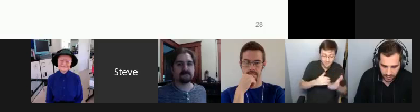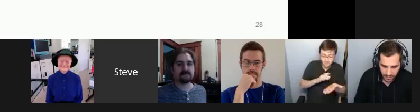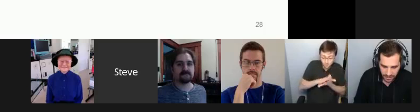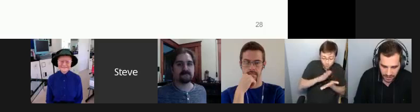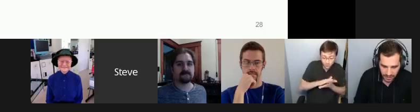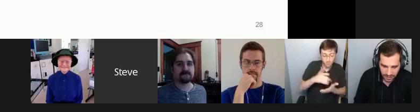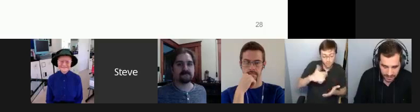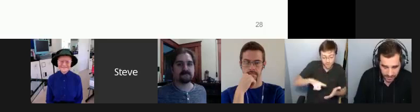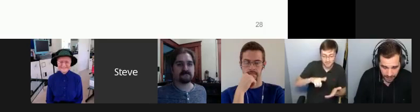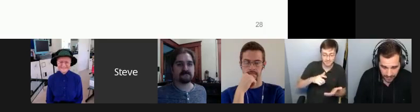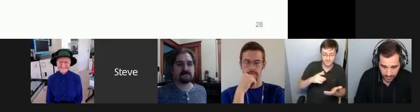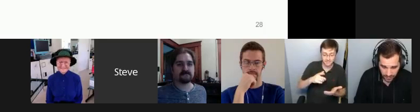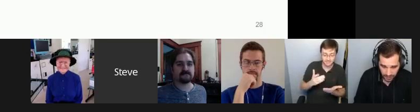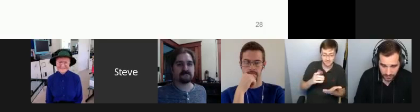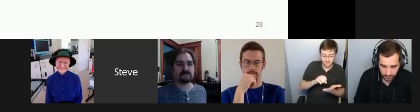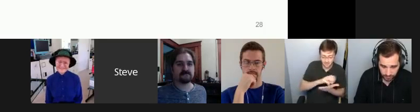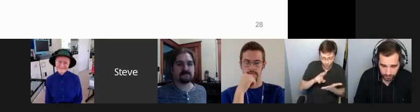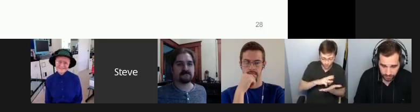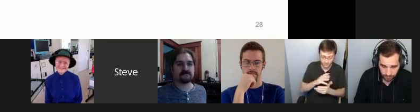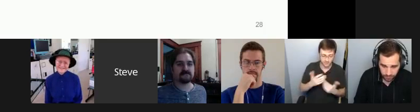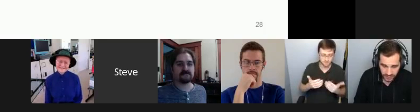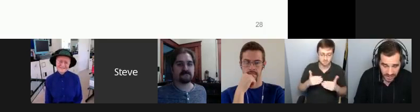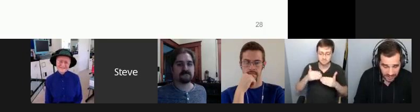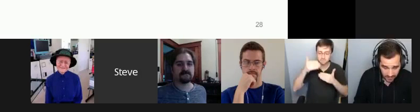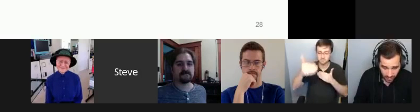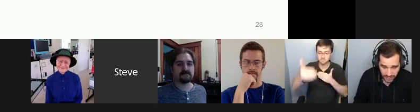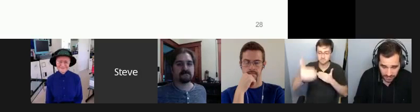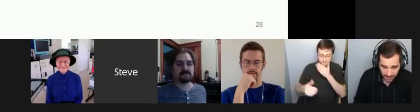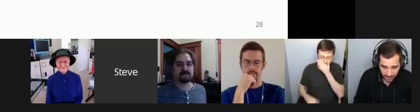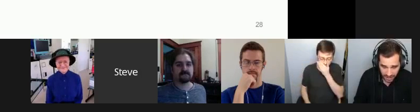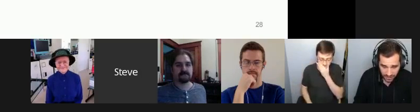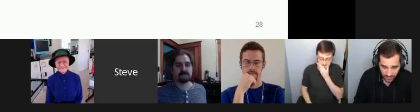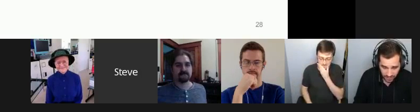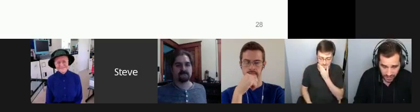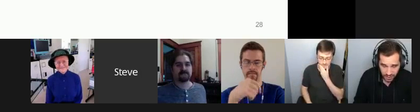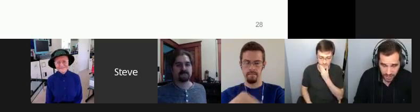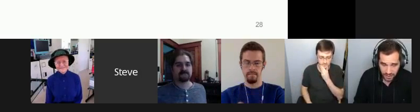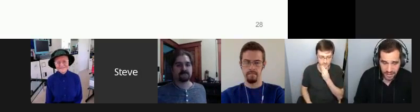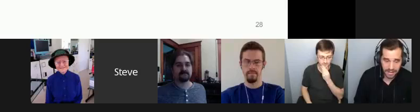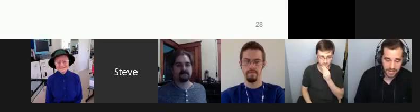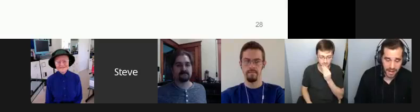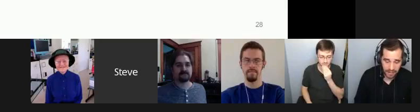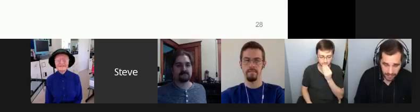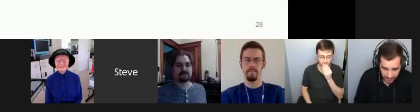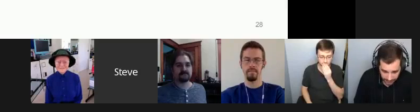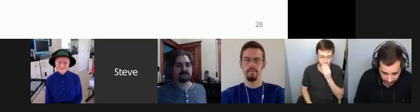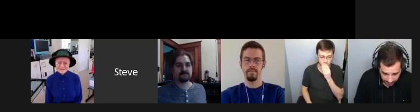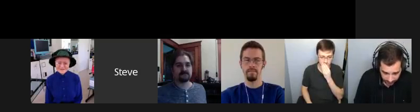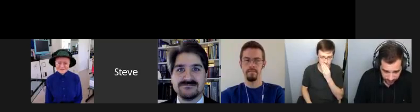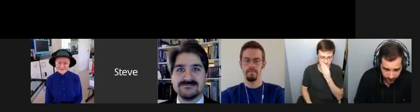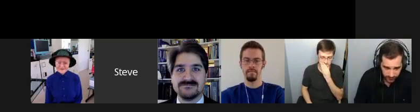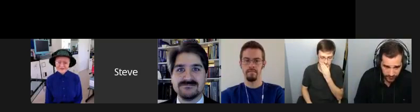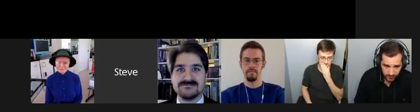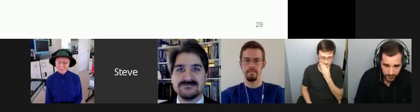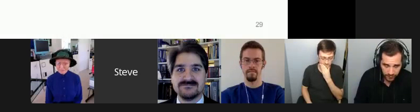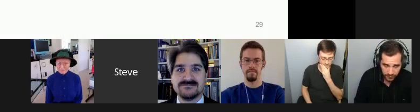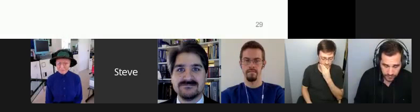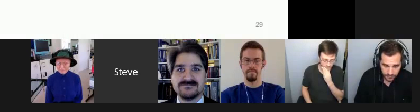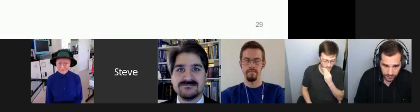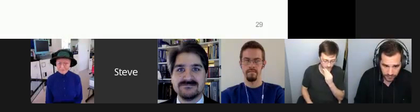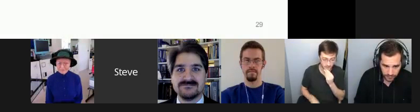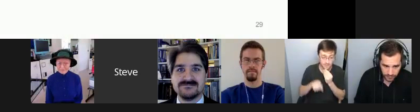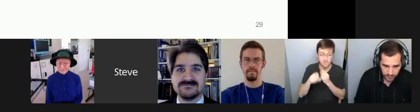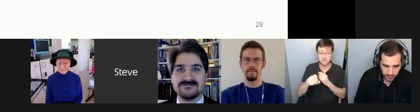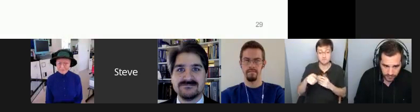sinalização, esses elementos descritores imagéticos. Next slide, please.